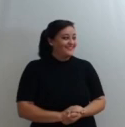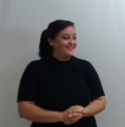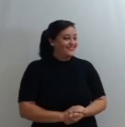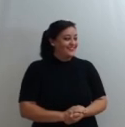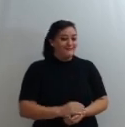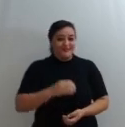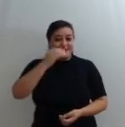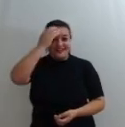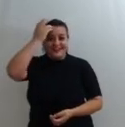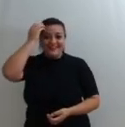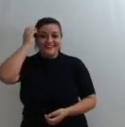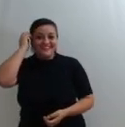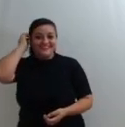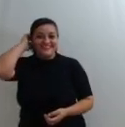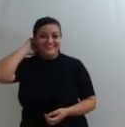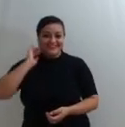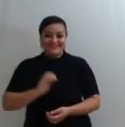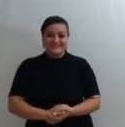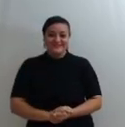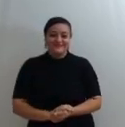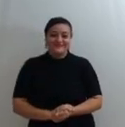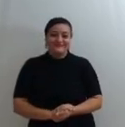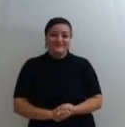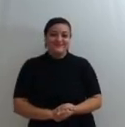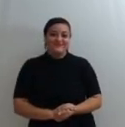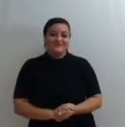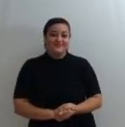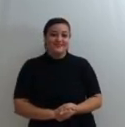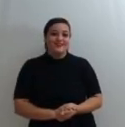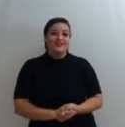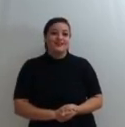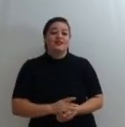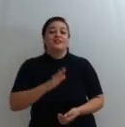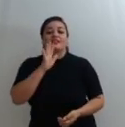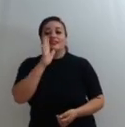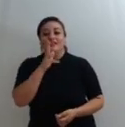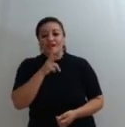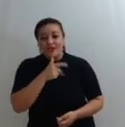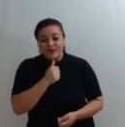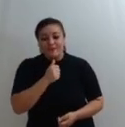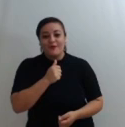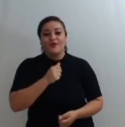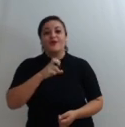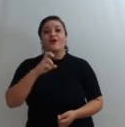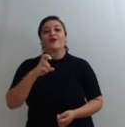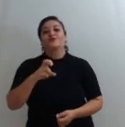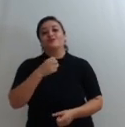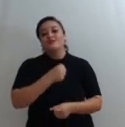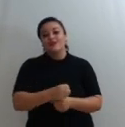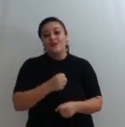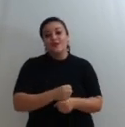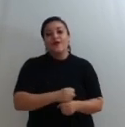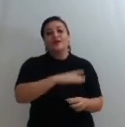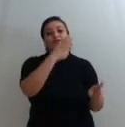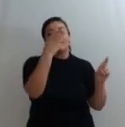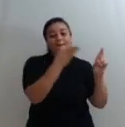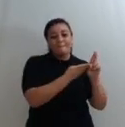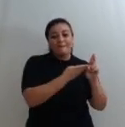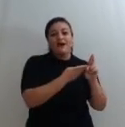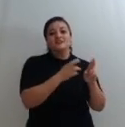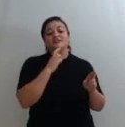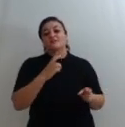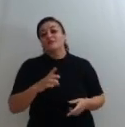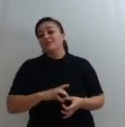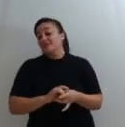O inquérito perdurou por 5 longos anos, o paciente solto, respondeu solto, sem qualquer fato